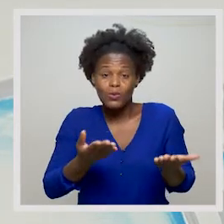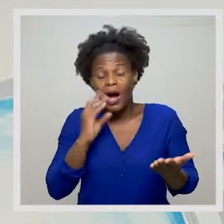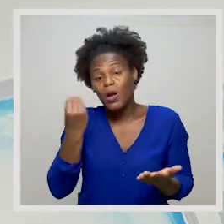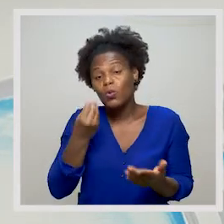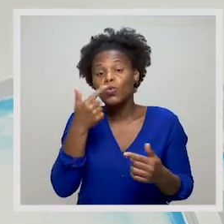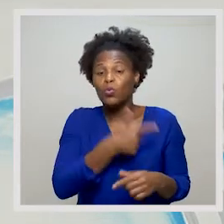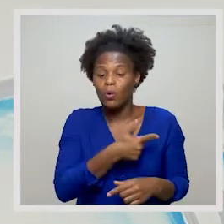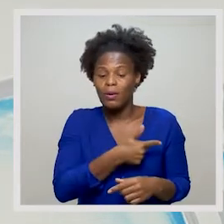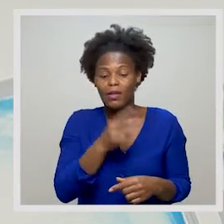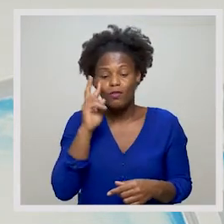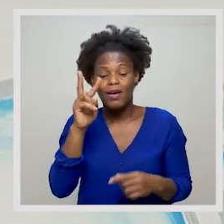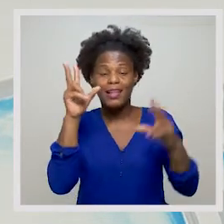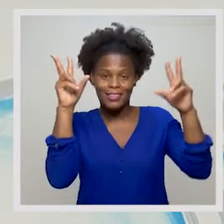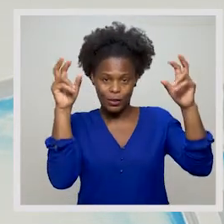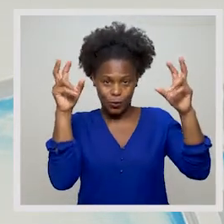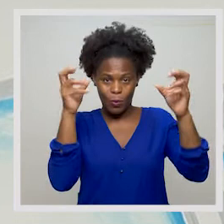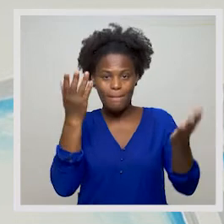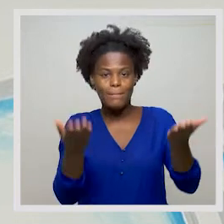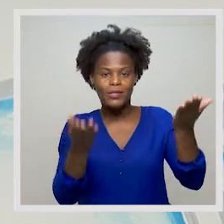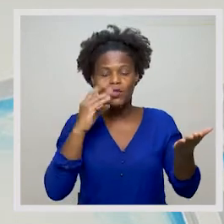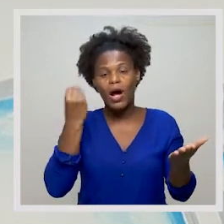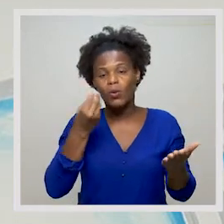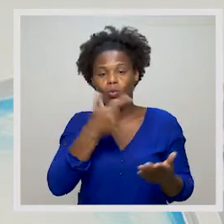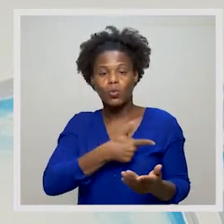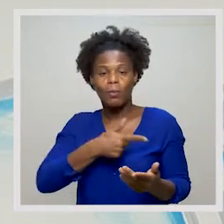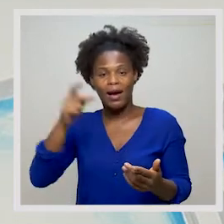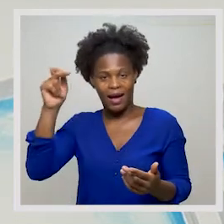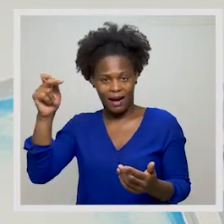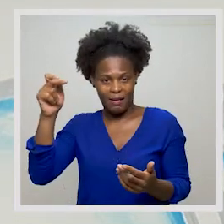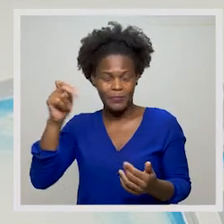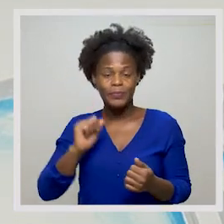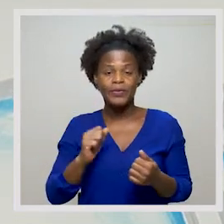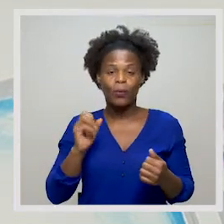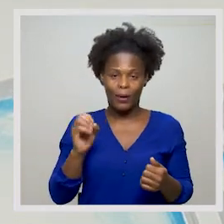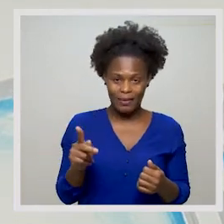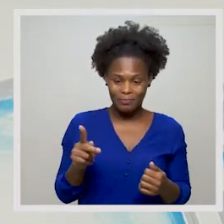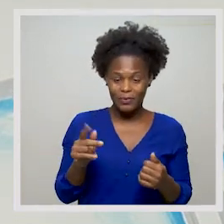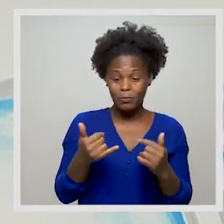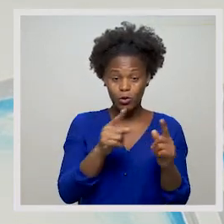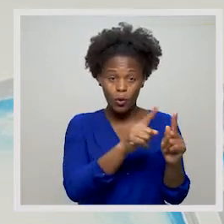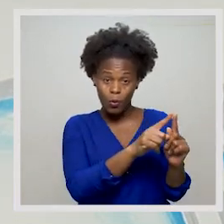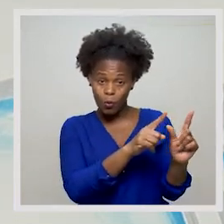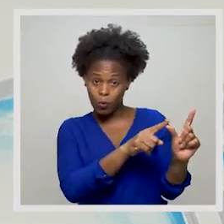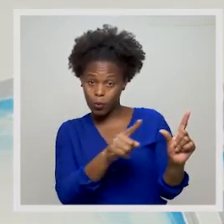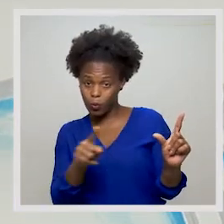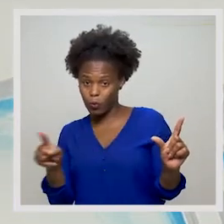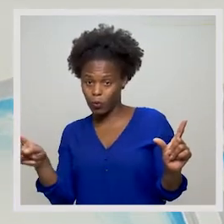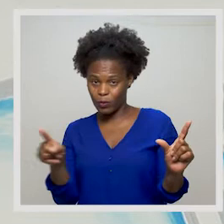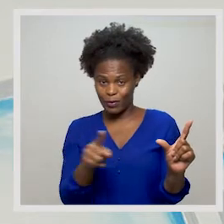de alunos de uma turma. Então, aqui está o título, peso dos alunos da turma A, ok? No